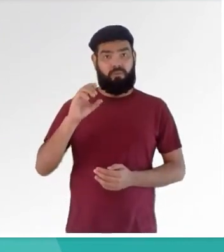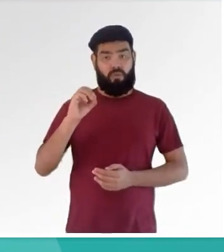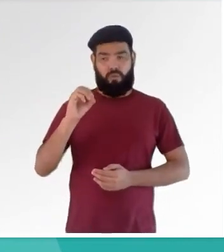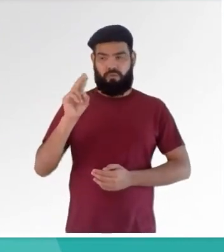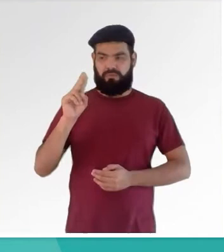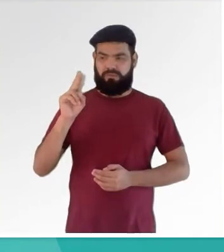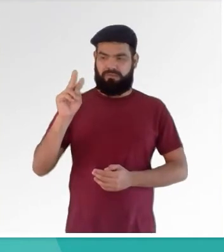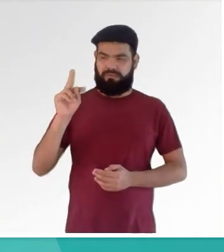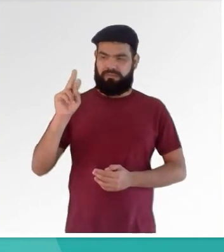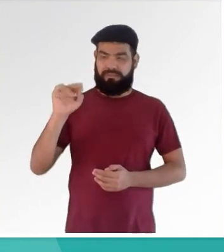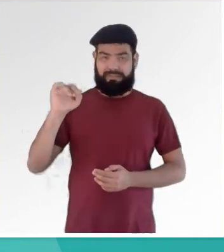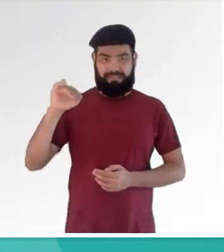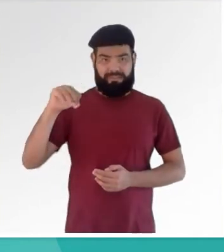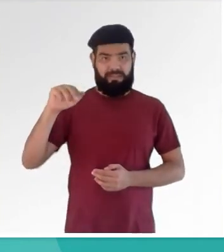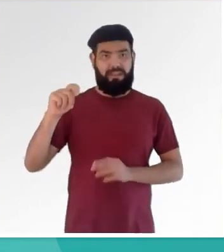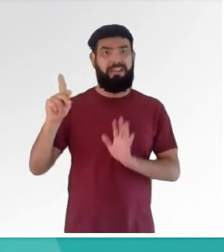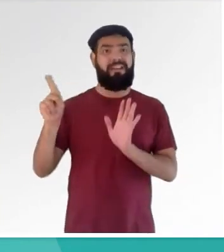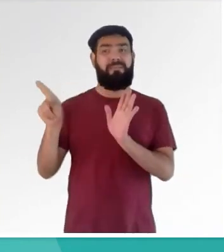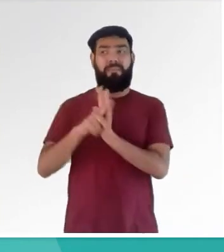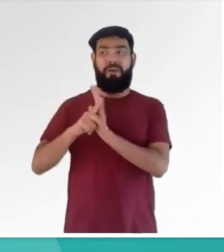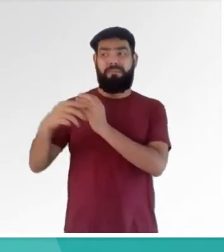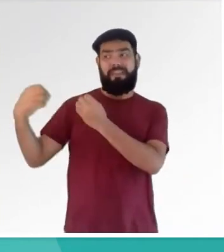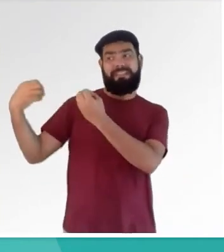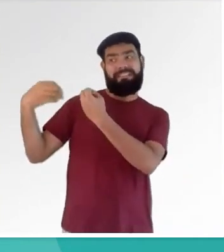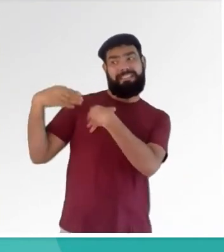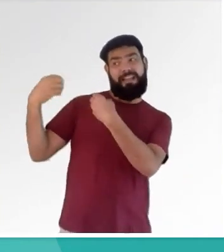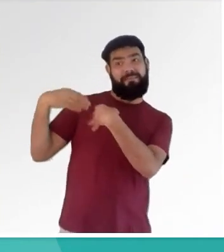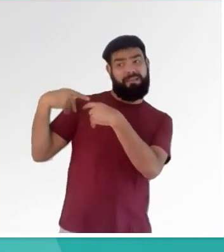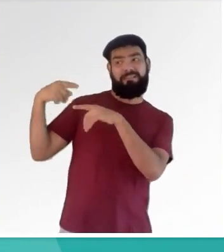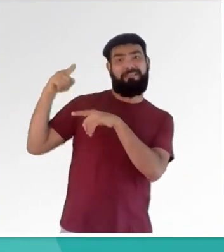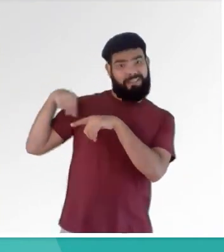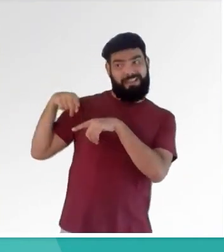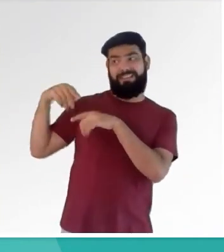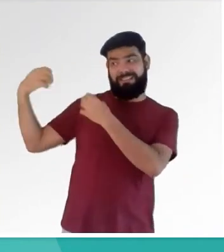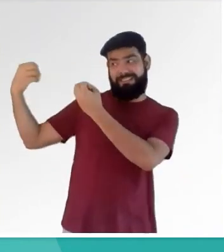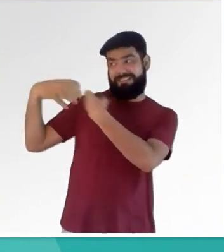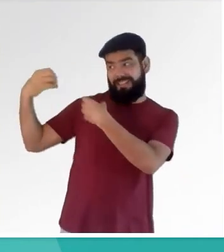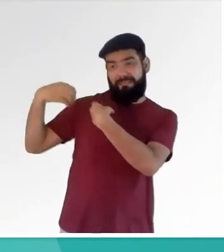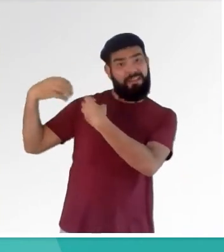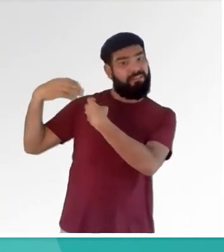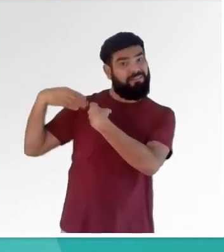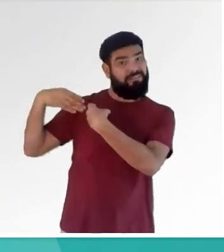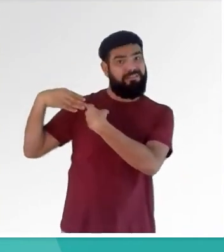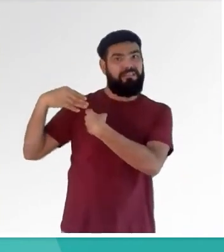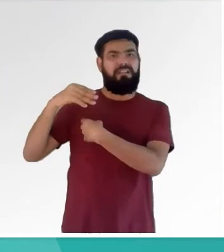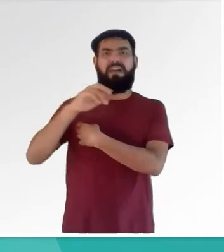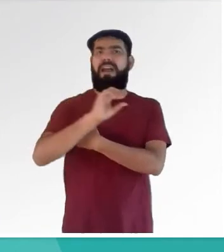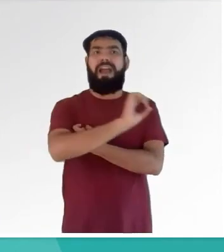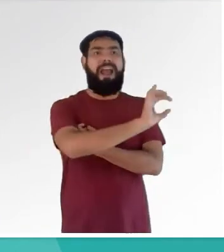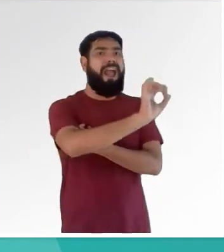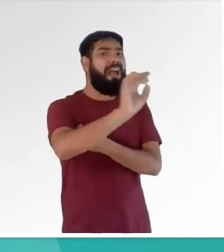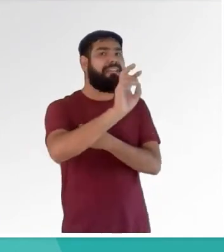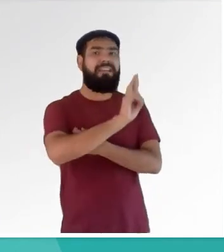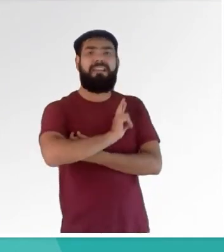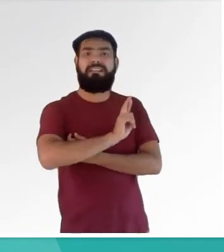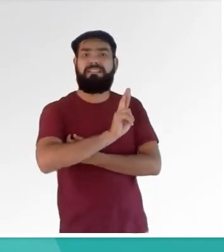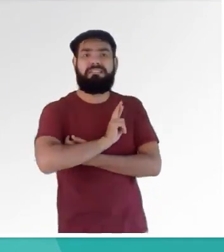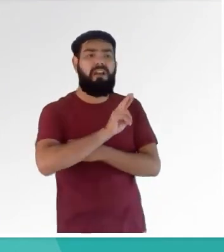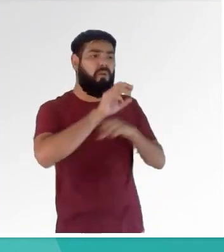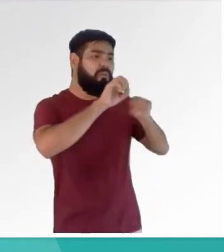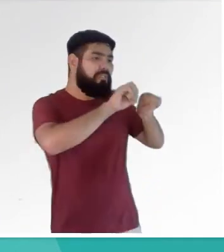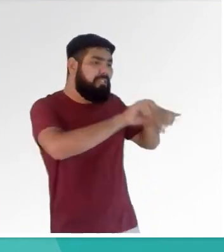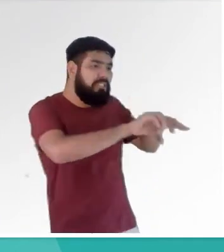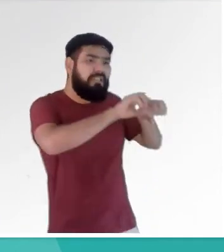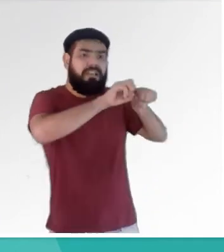tem. Então cada religião que existe no mundo, ela ensina alguma coisa para as pessoas,